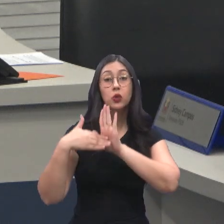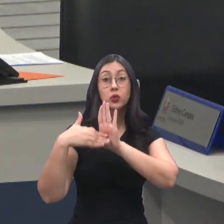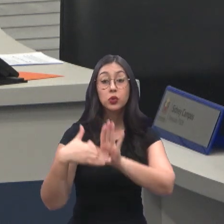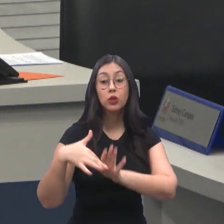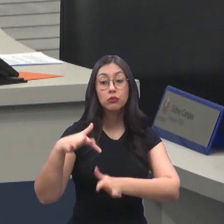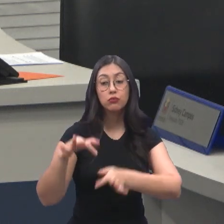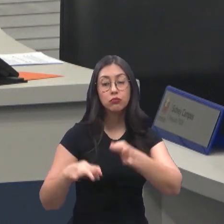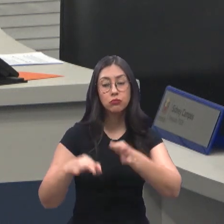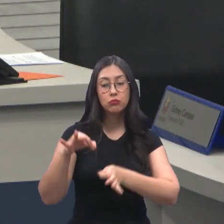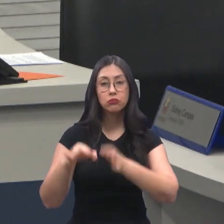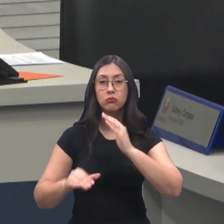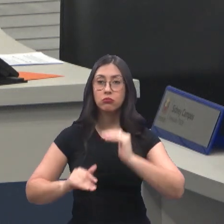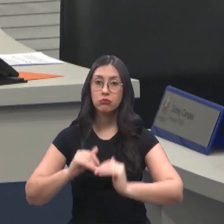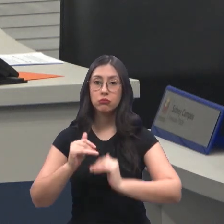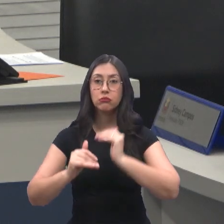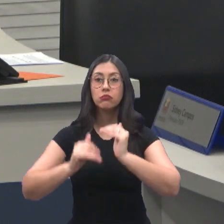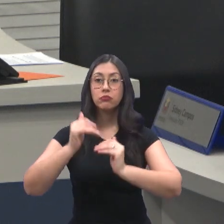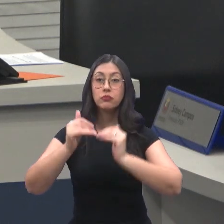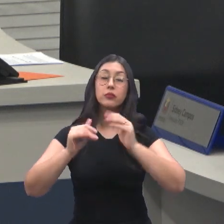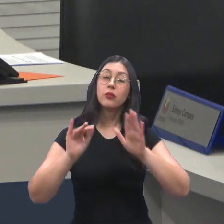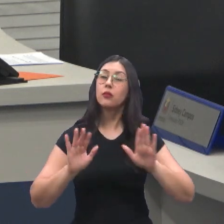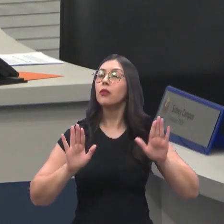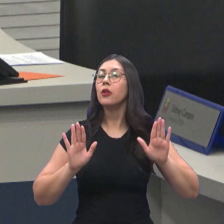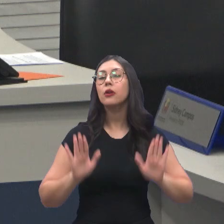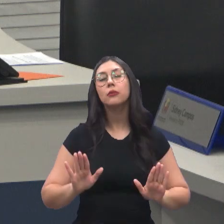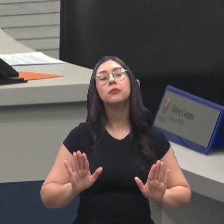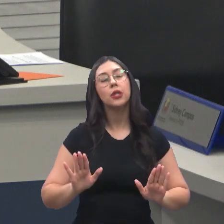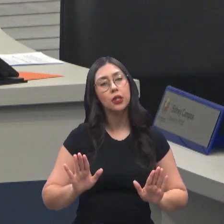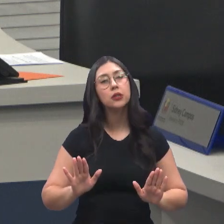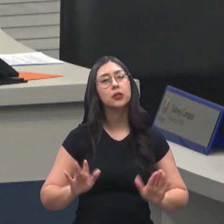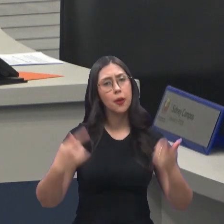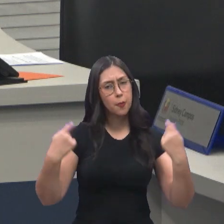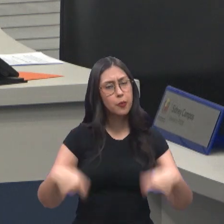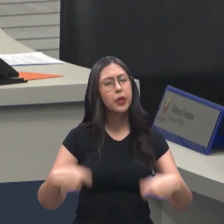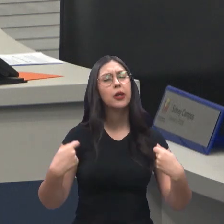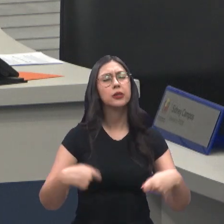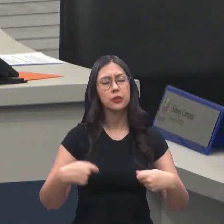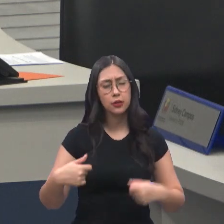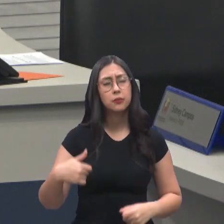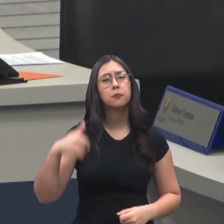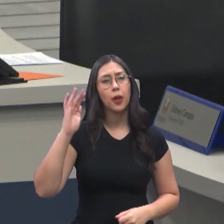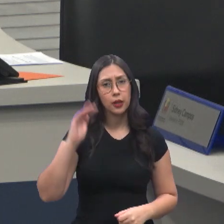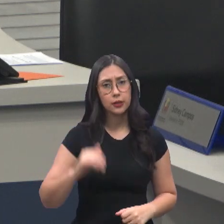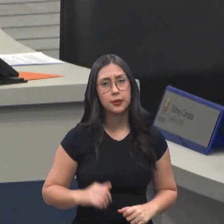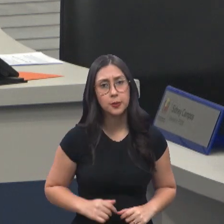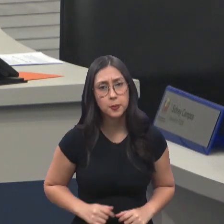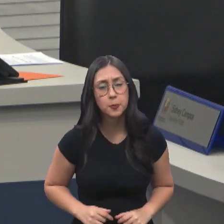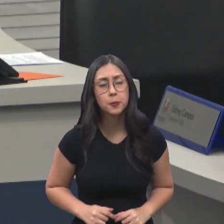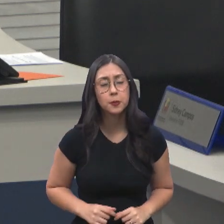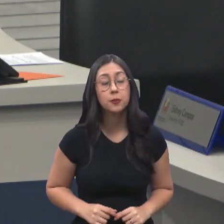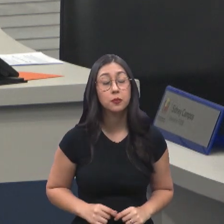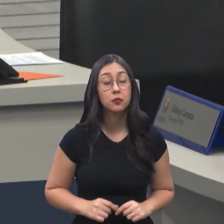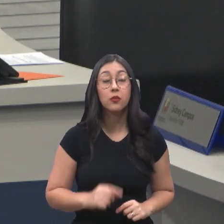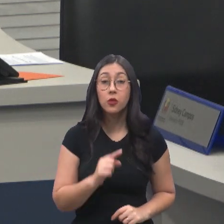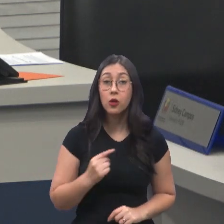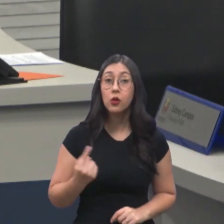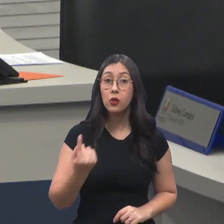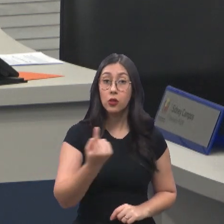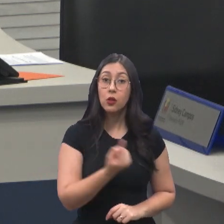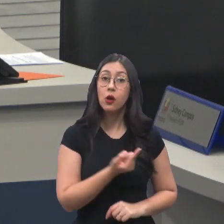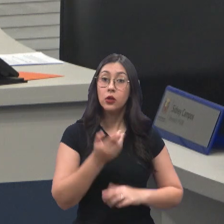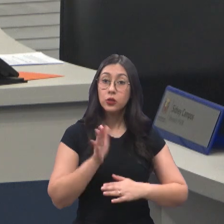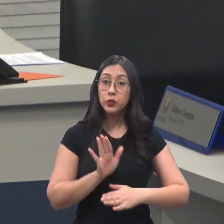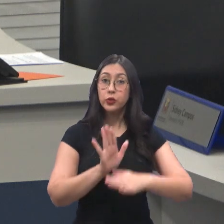no desenvolvimento, mas eu acho que tem bastante ainda a fazer, né? E a gente contribuir, né?